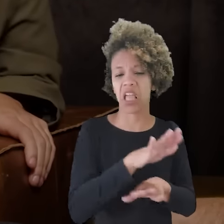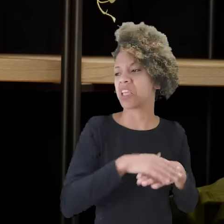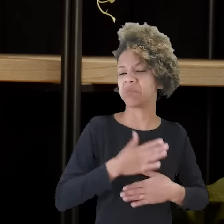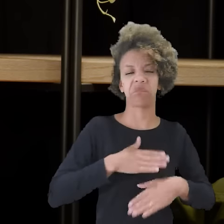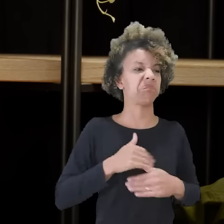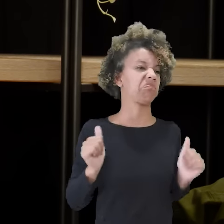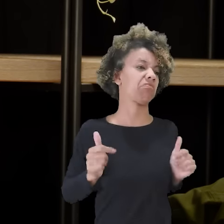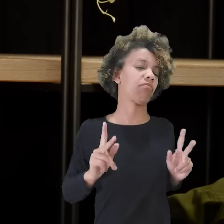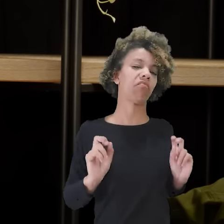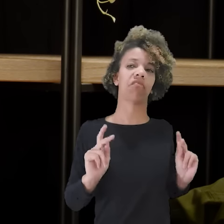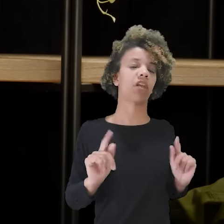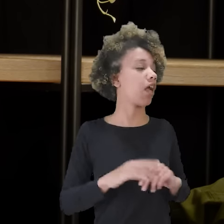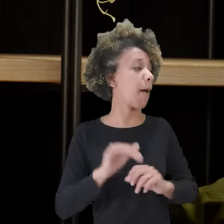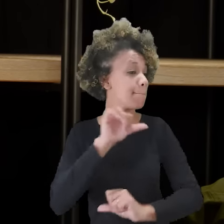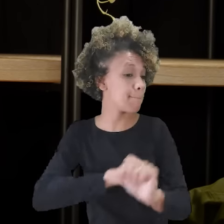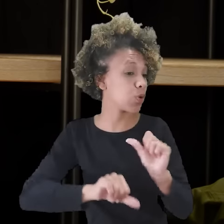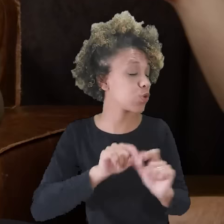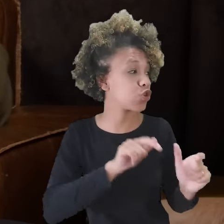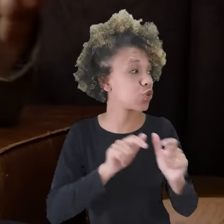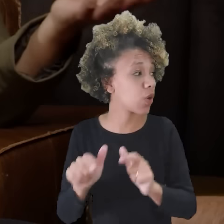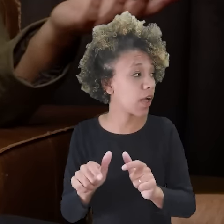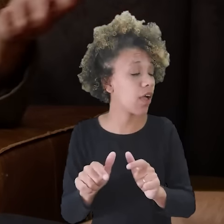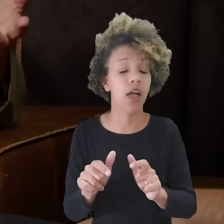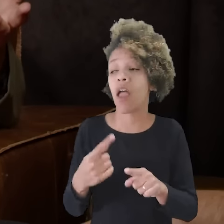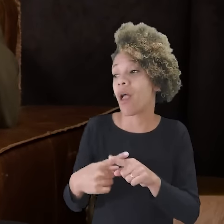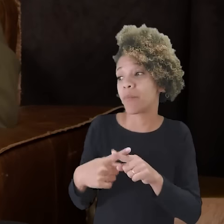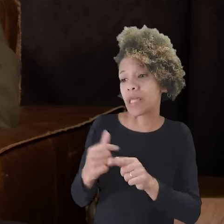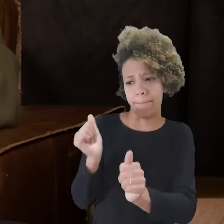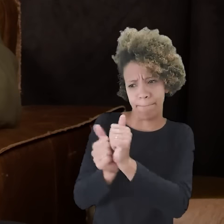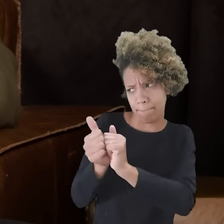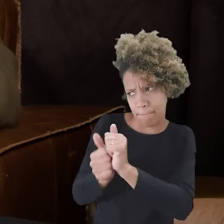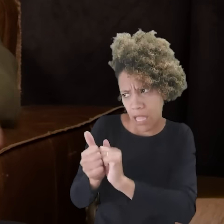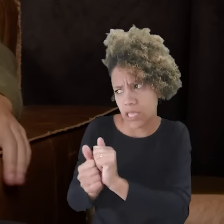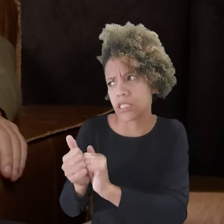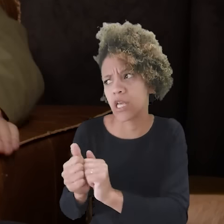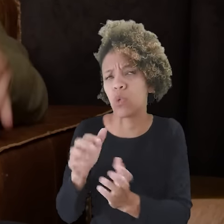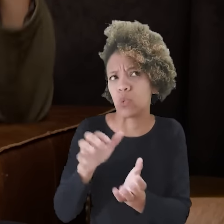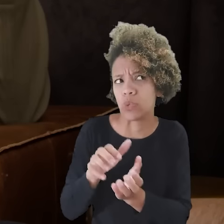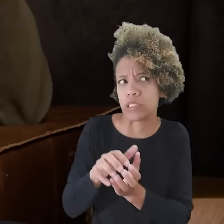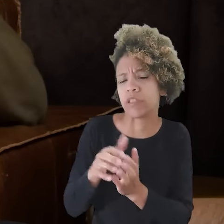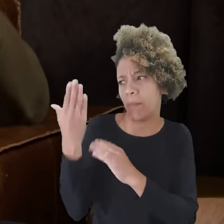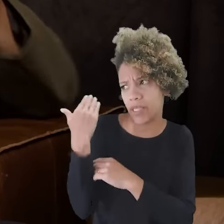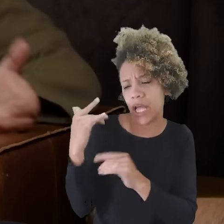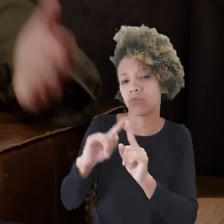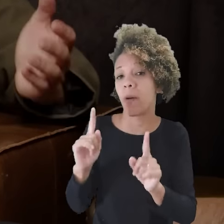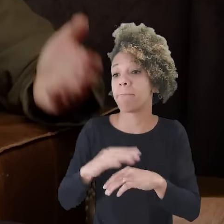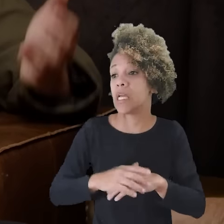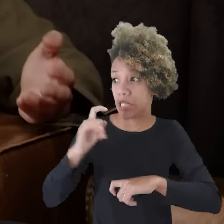mais de boa ah entendi entendi é tipo mudou de de não mas provavelmente que existe pregação forte no Recife antigo mas a a a